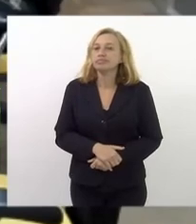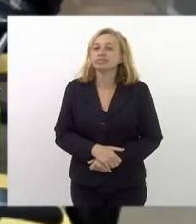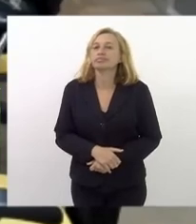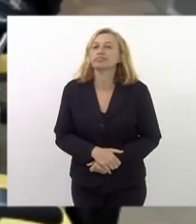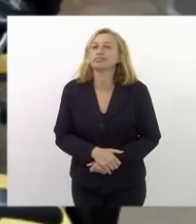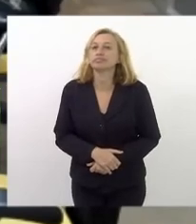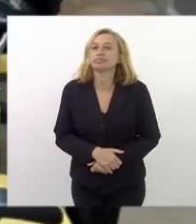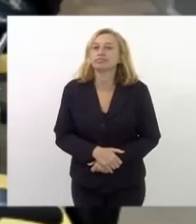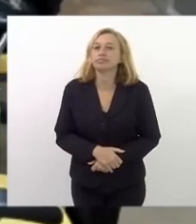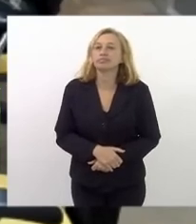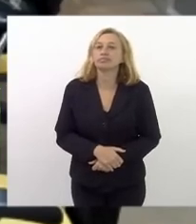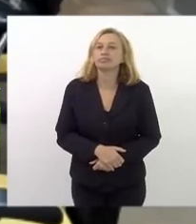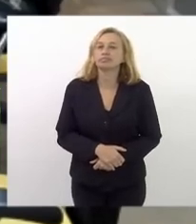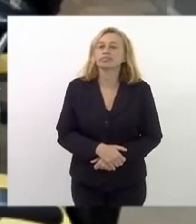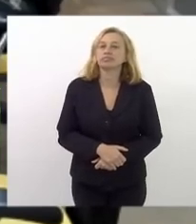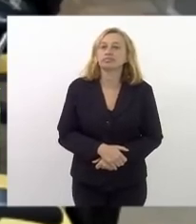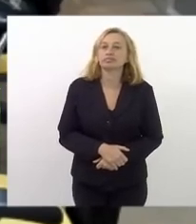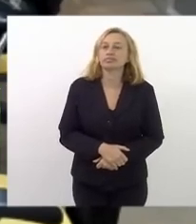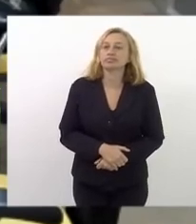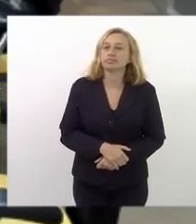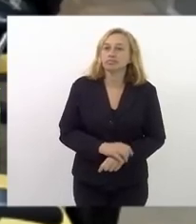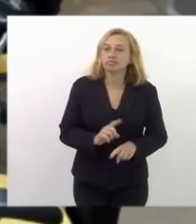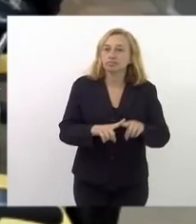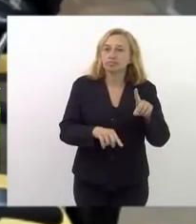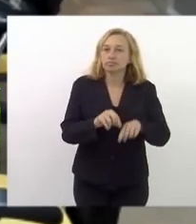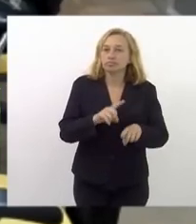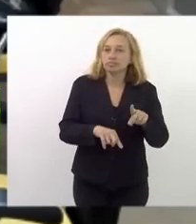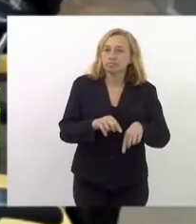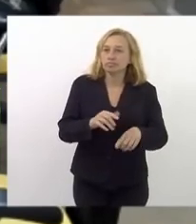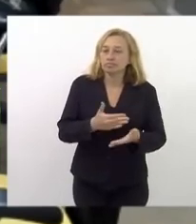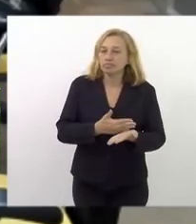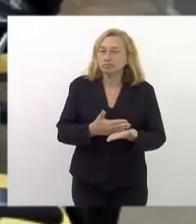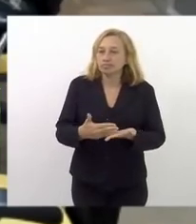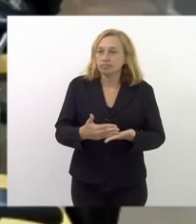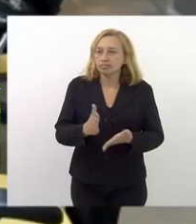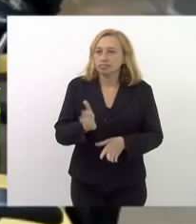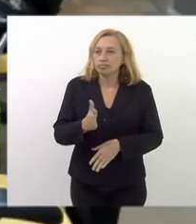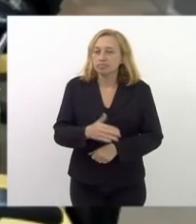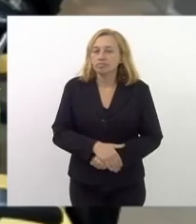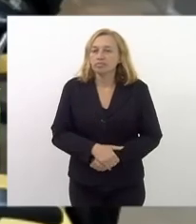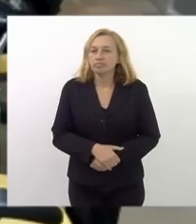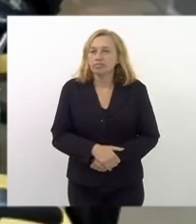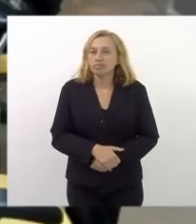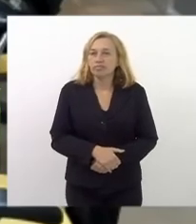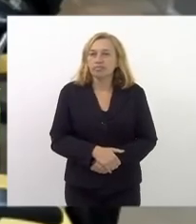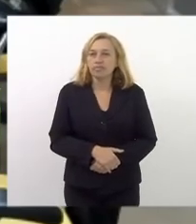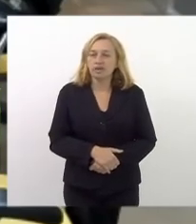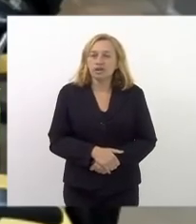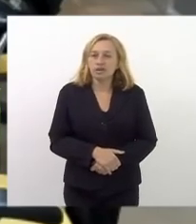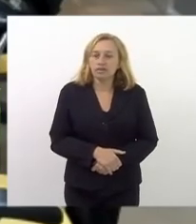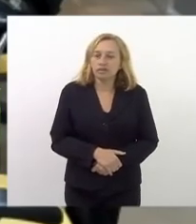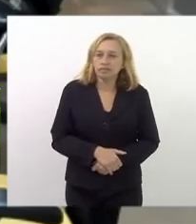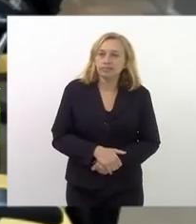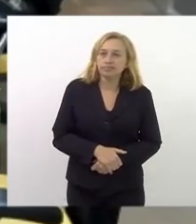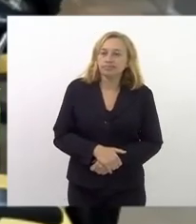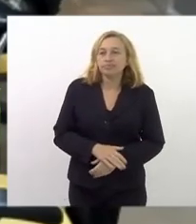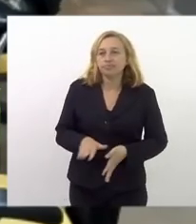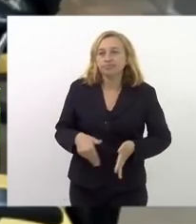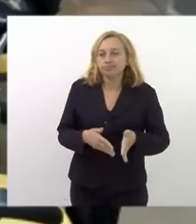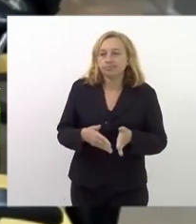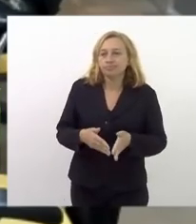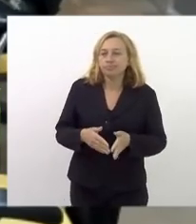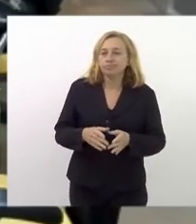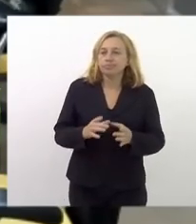também dos equipamentos na ponta, tá? Então, essa é uma coisa que eu deixei, tá encaminhada aqui,